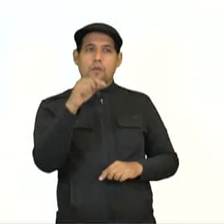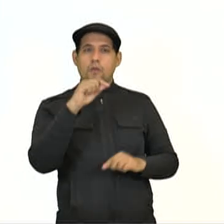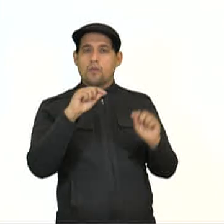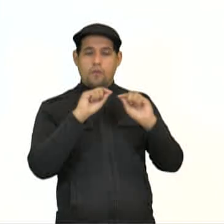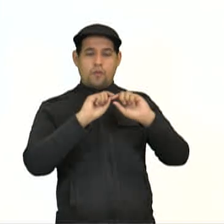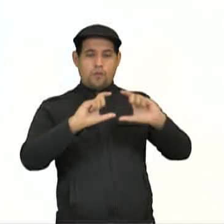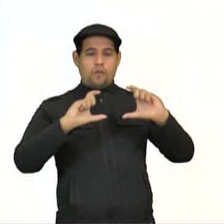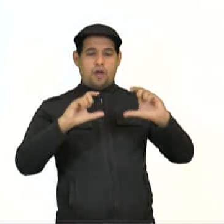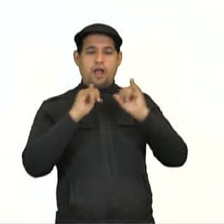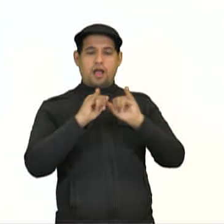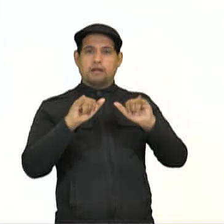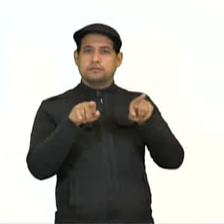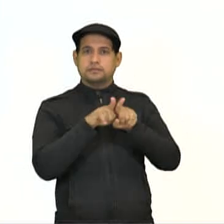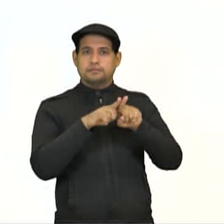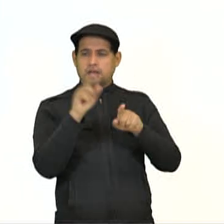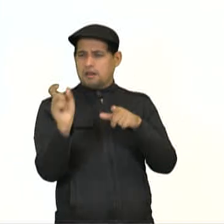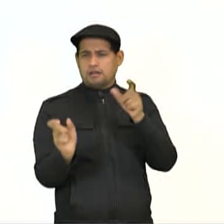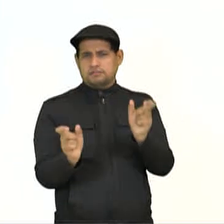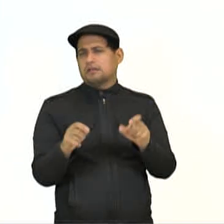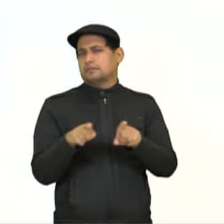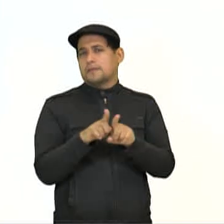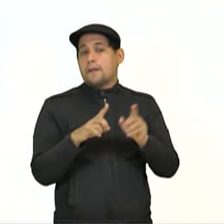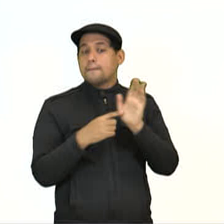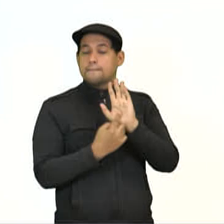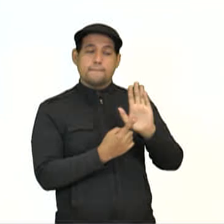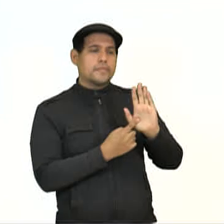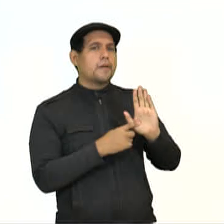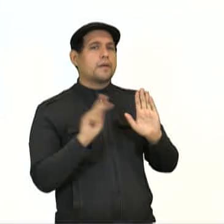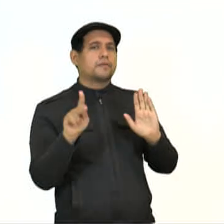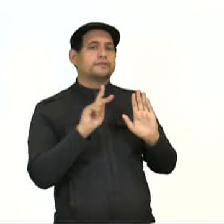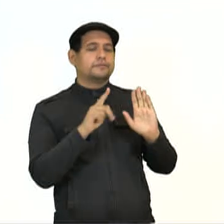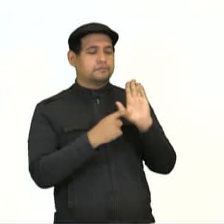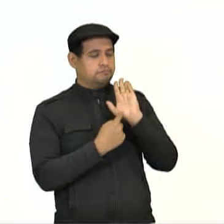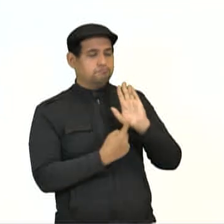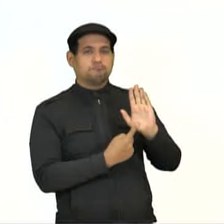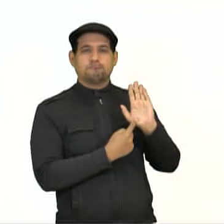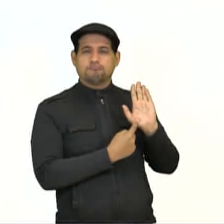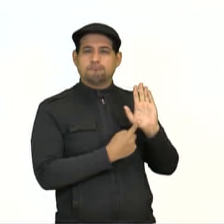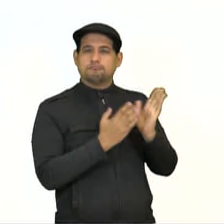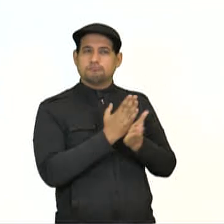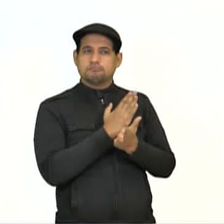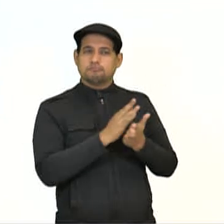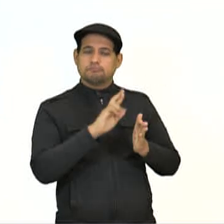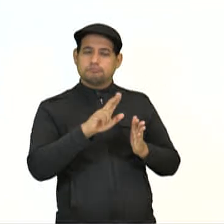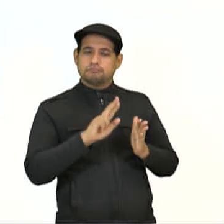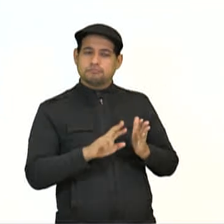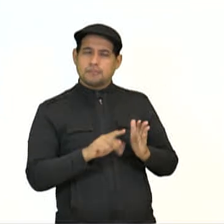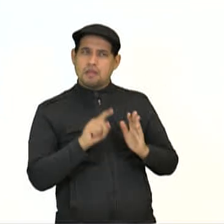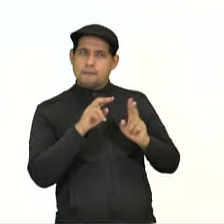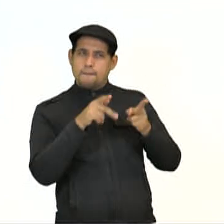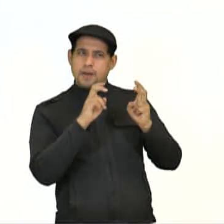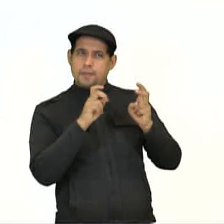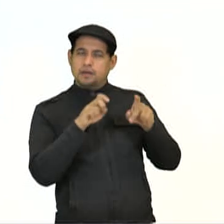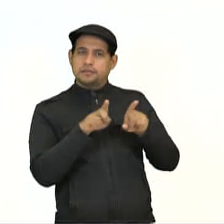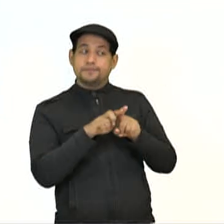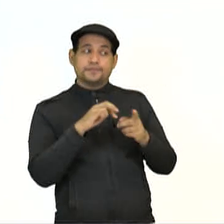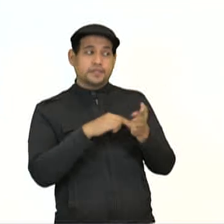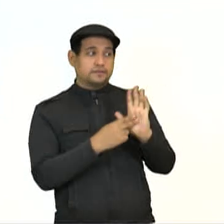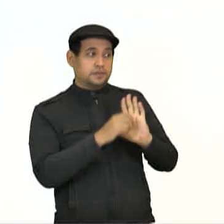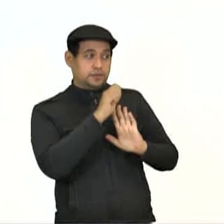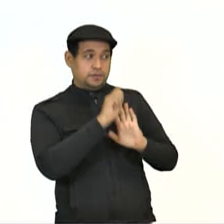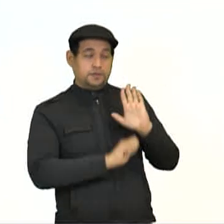É importante, vejam que a teacher demarcou algumas partezinhas para vocês perceberem que ele é um